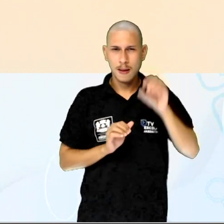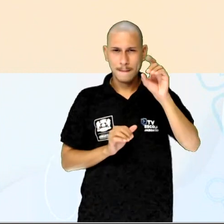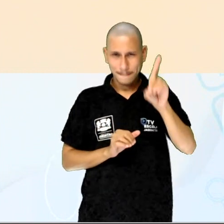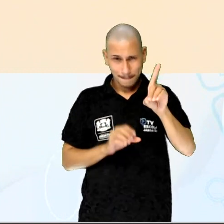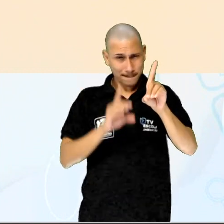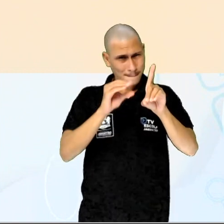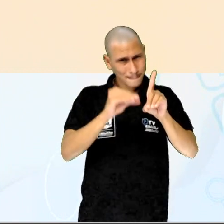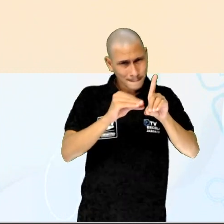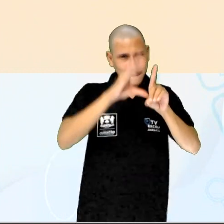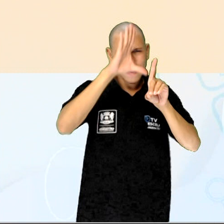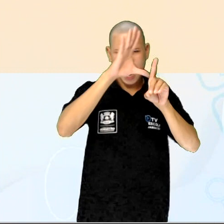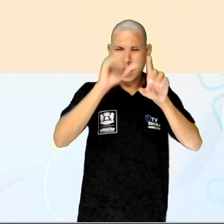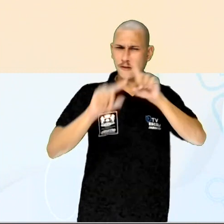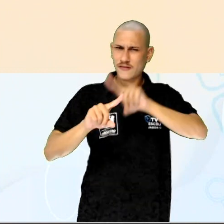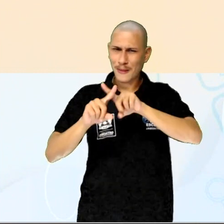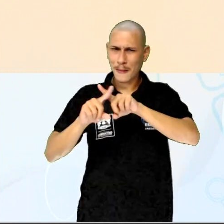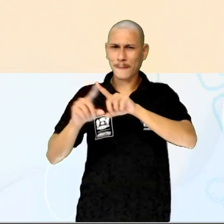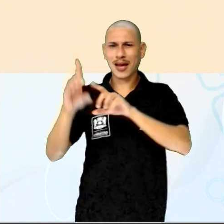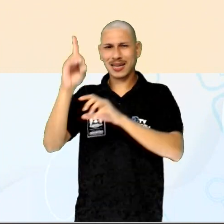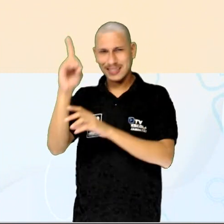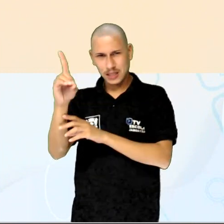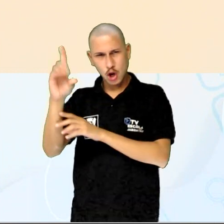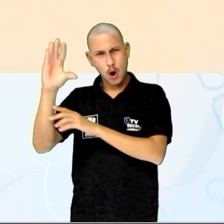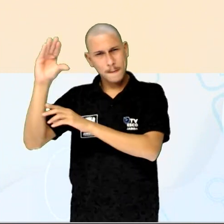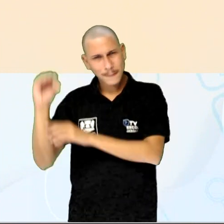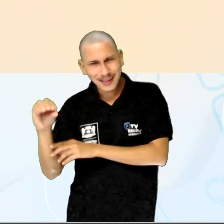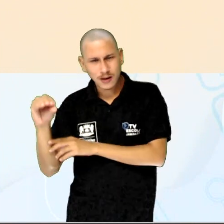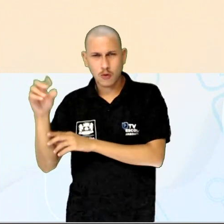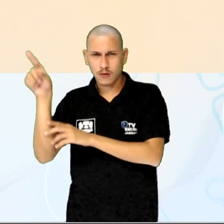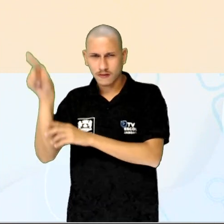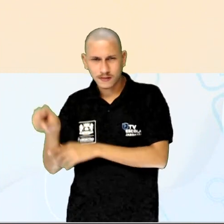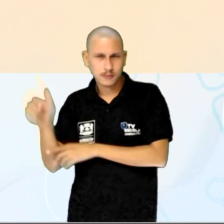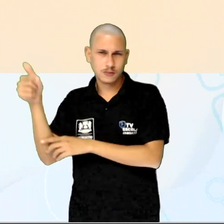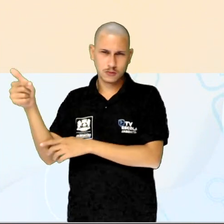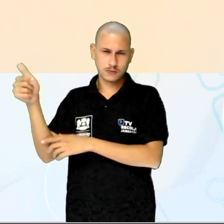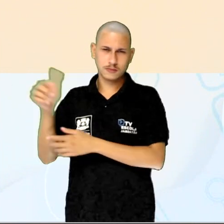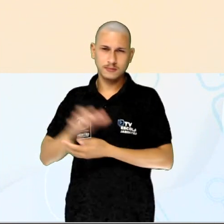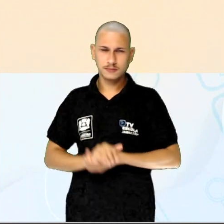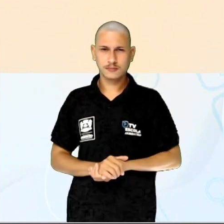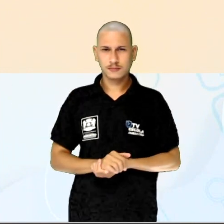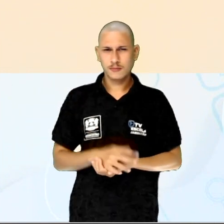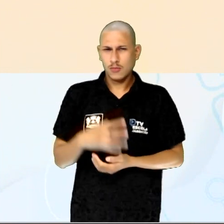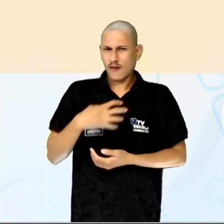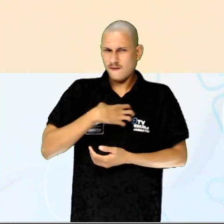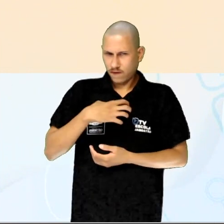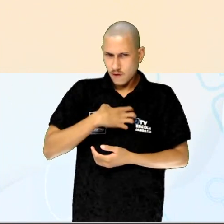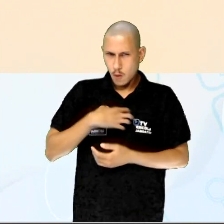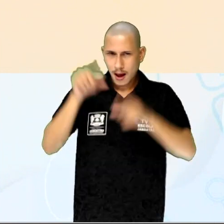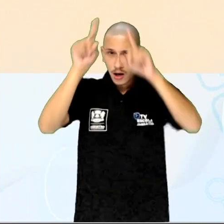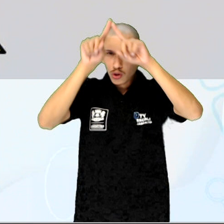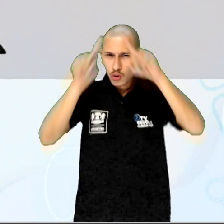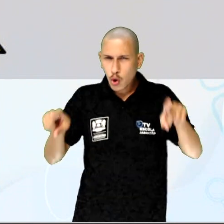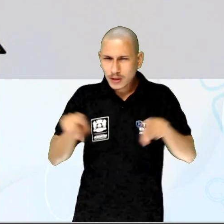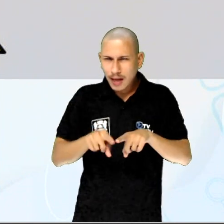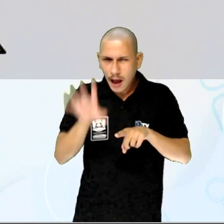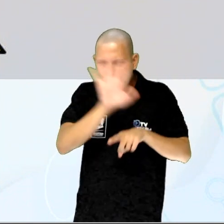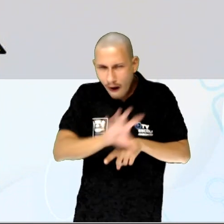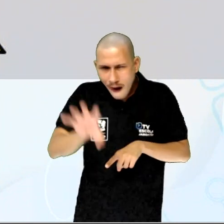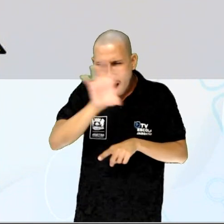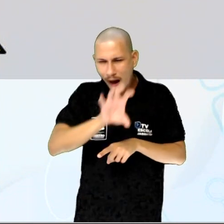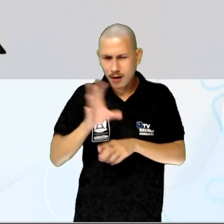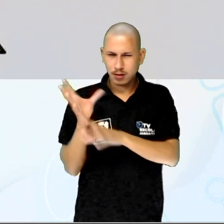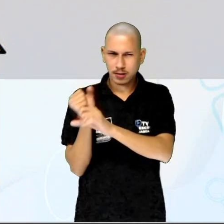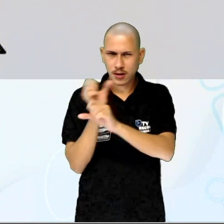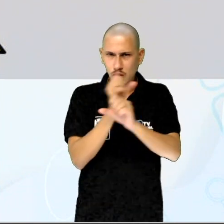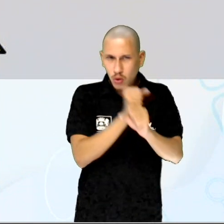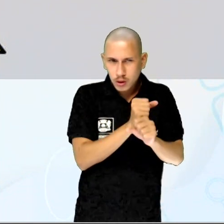maior multiplicado pela diagonal menor dividido por 2. Essa é a fórmula para a área do losango. E